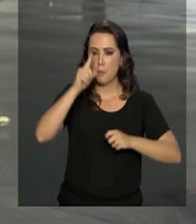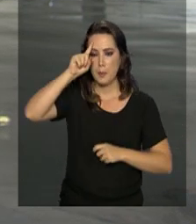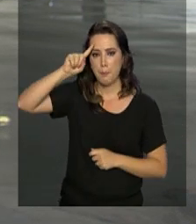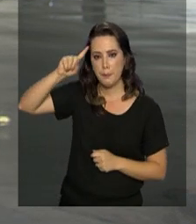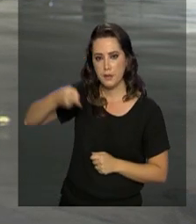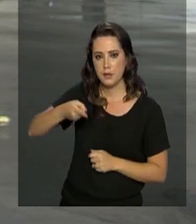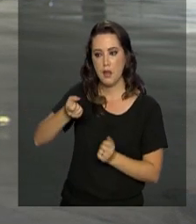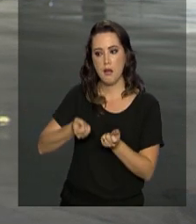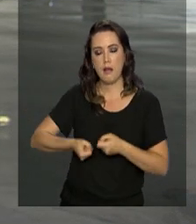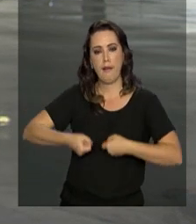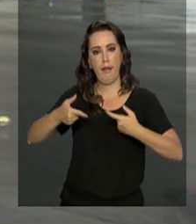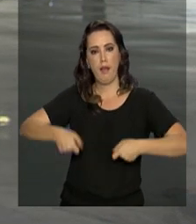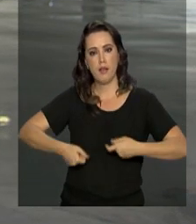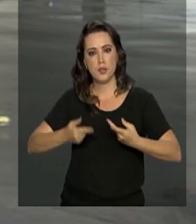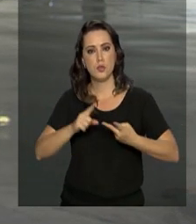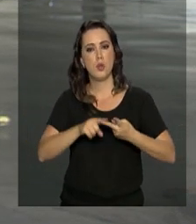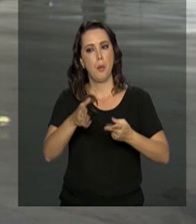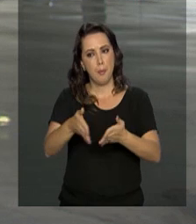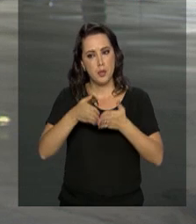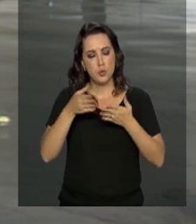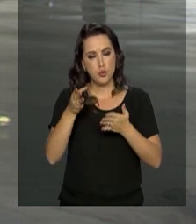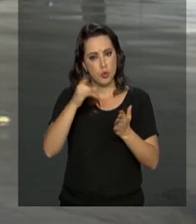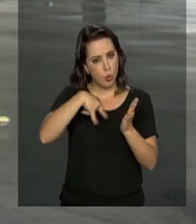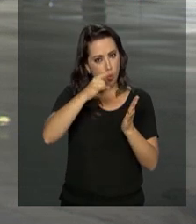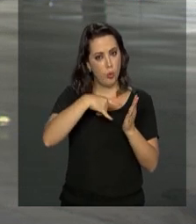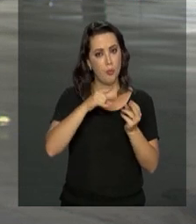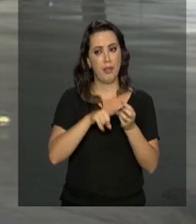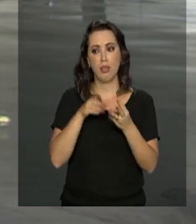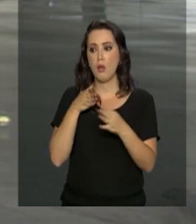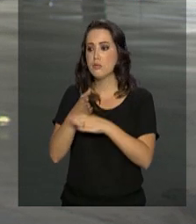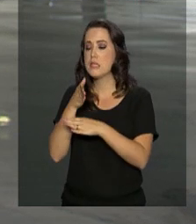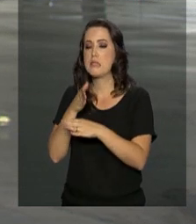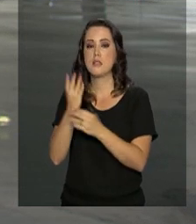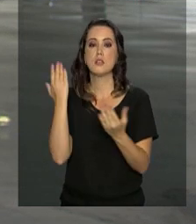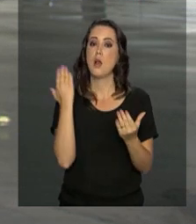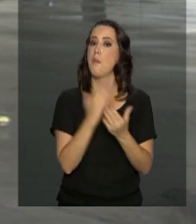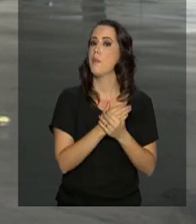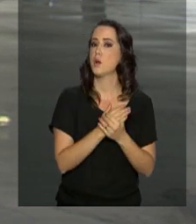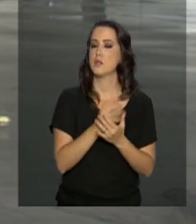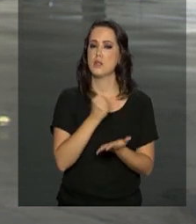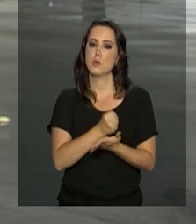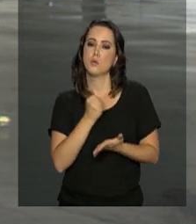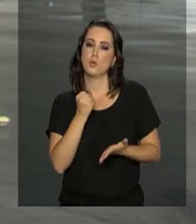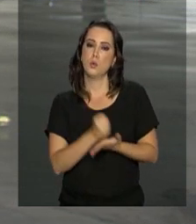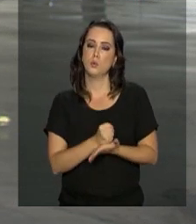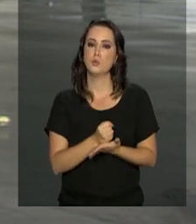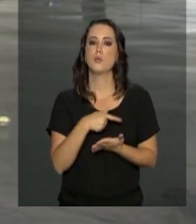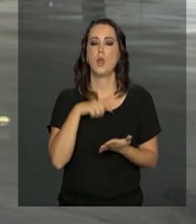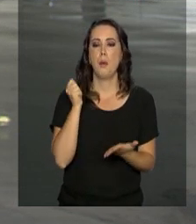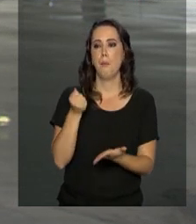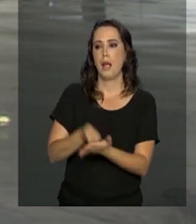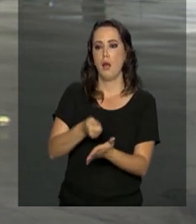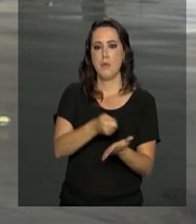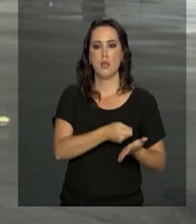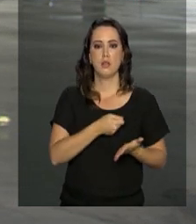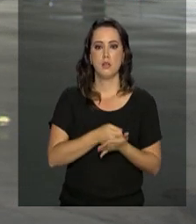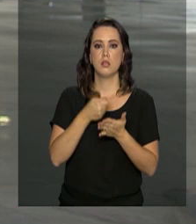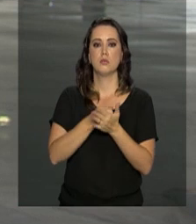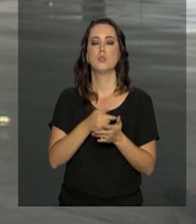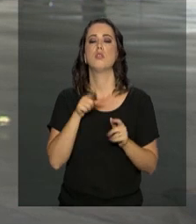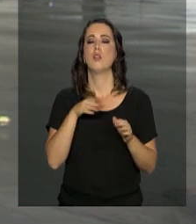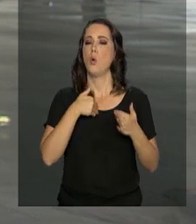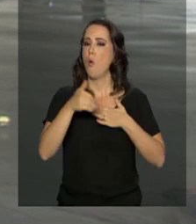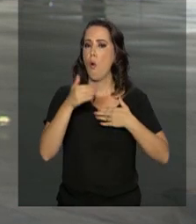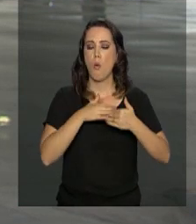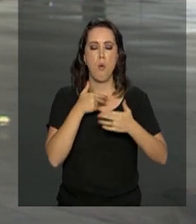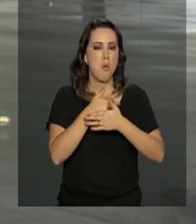despesas requisitar documentos ter acesso a processos de contratação pagamentos e praticar